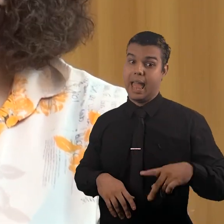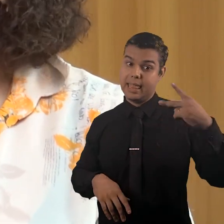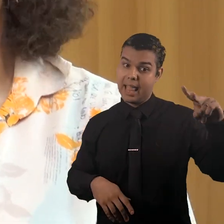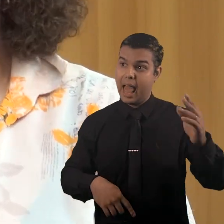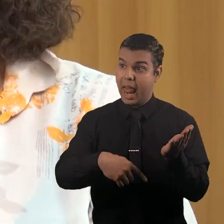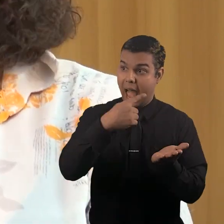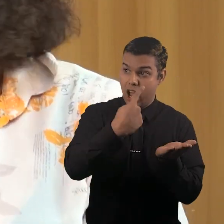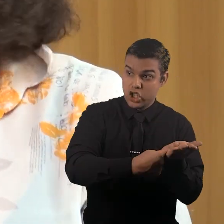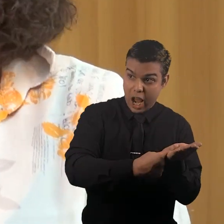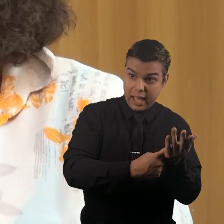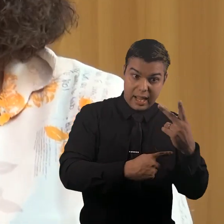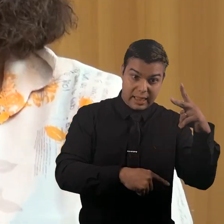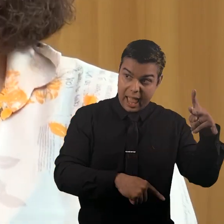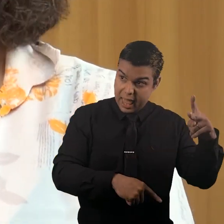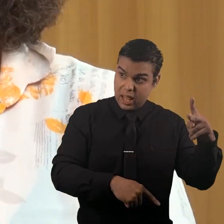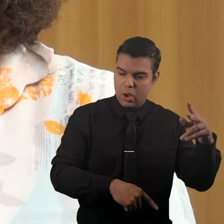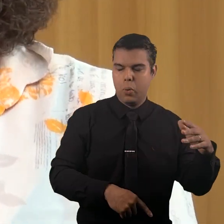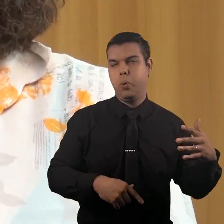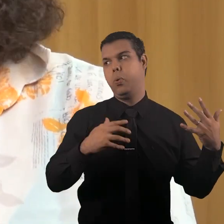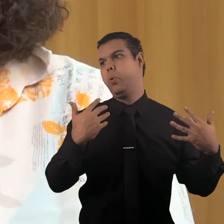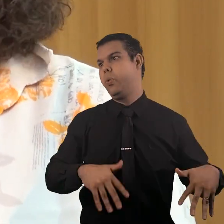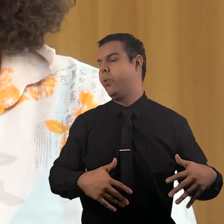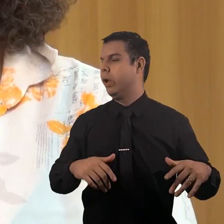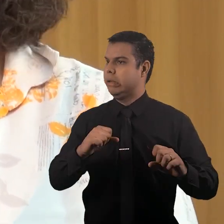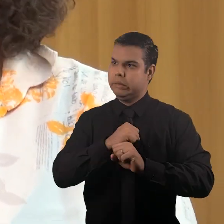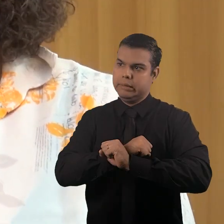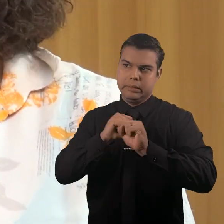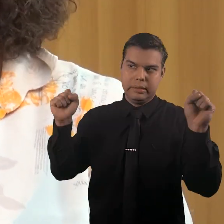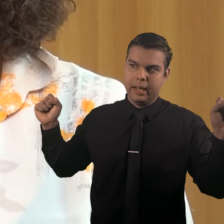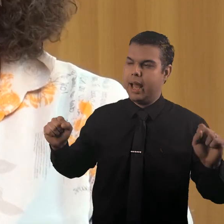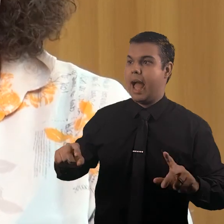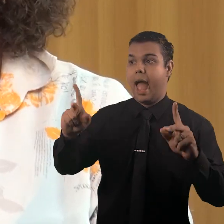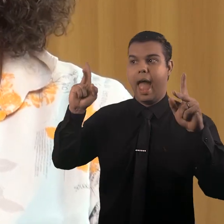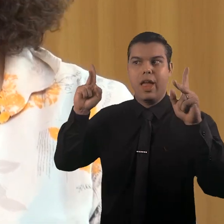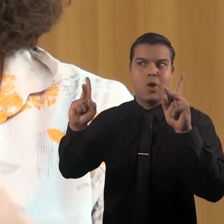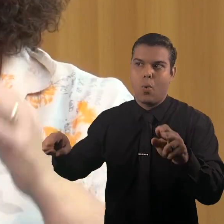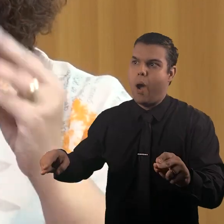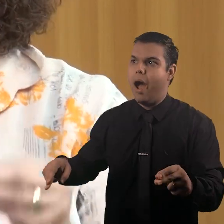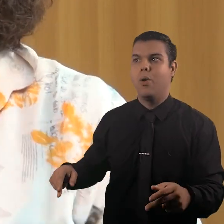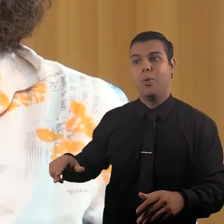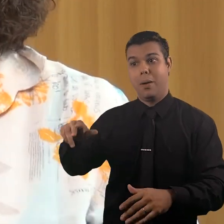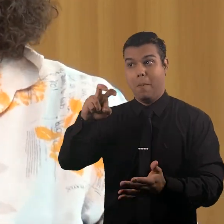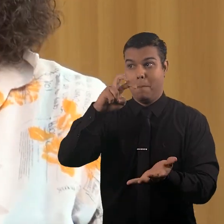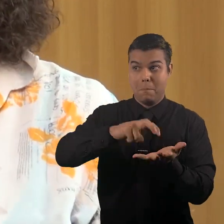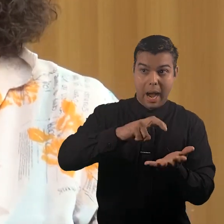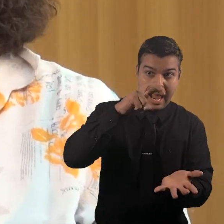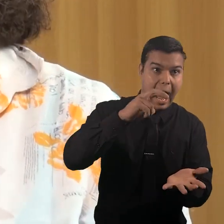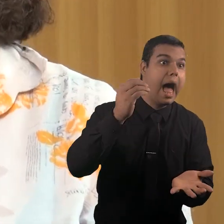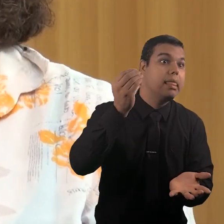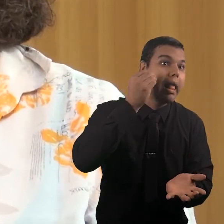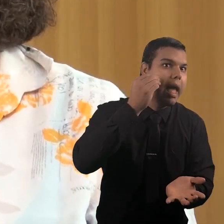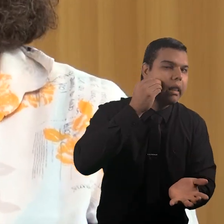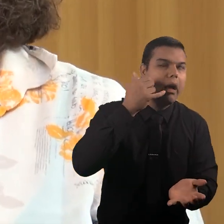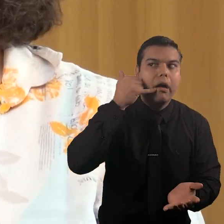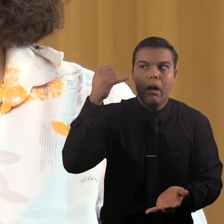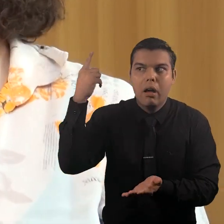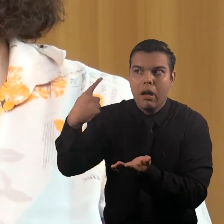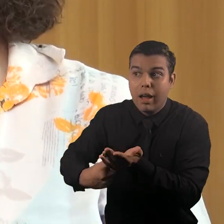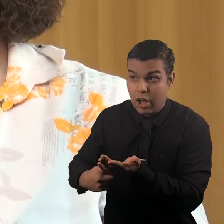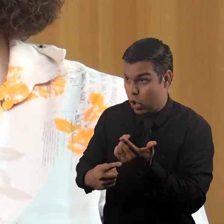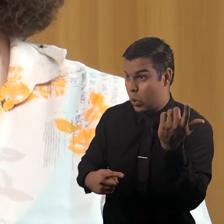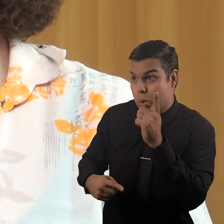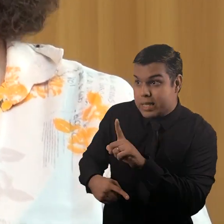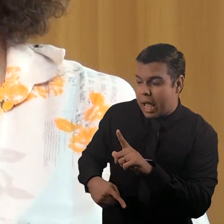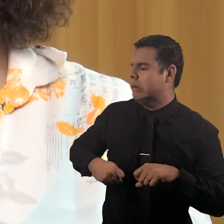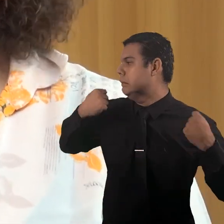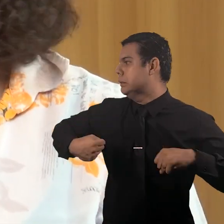de um paciente é algo muito insano. É assim, é quase como um popstar, sabe? Ele começa de manhã tentando marcar uma consulta, aí